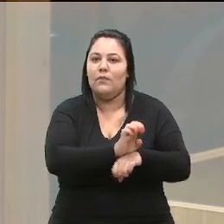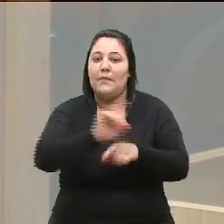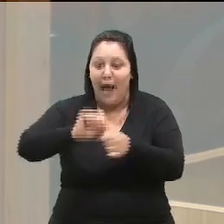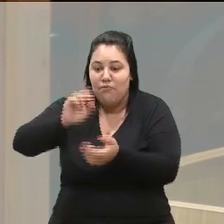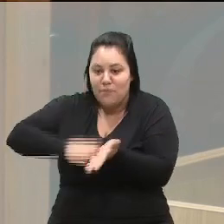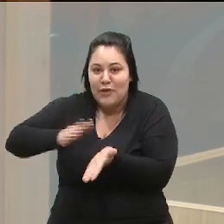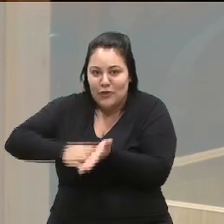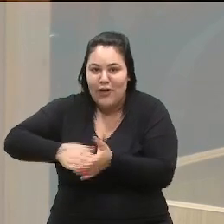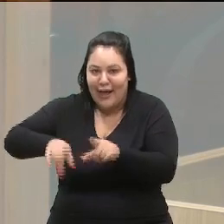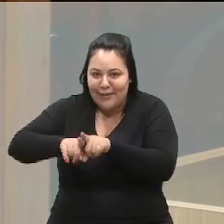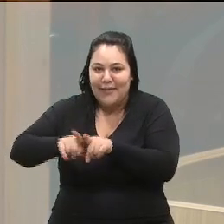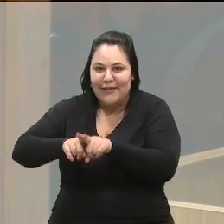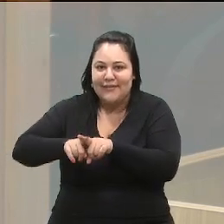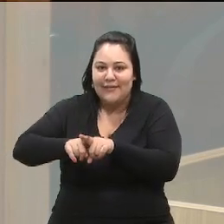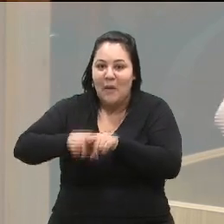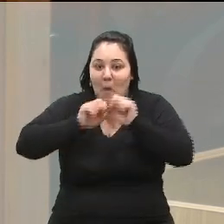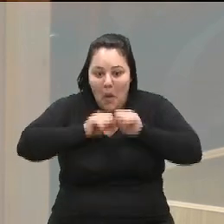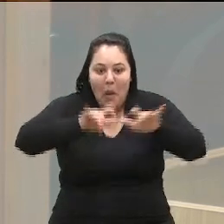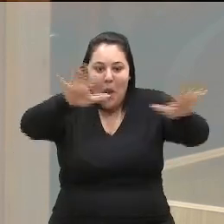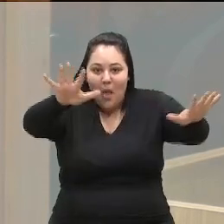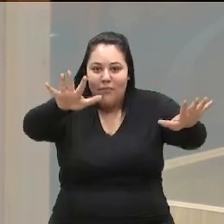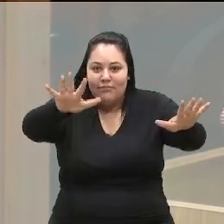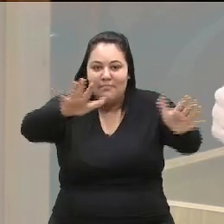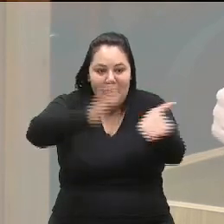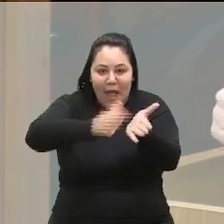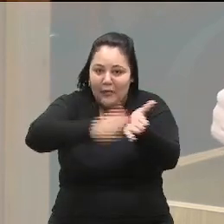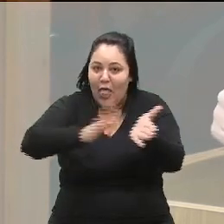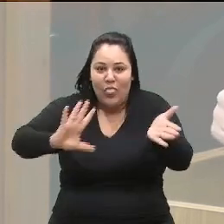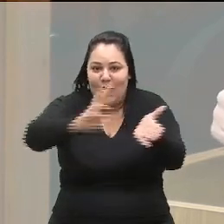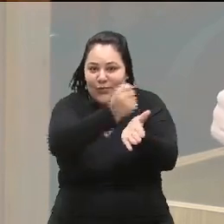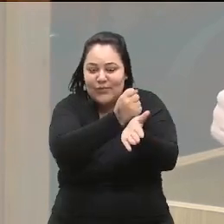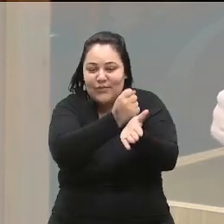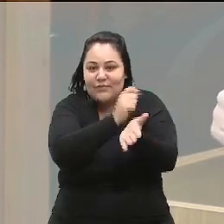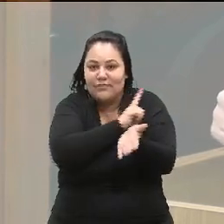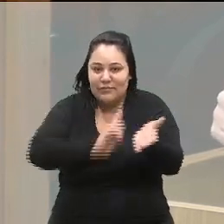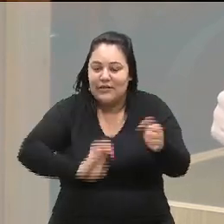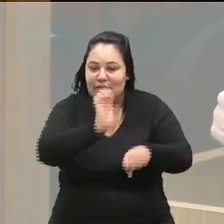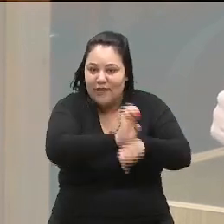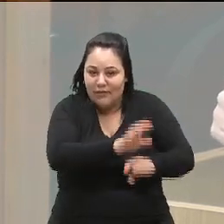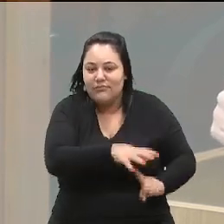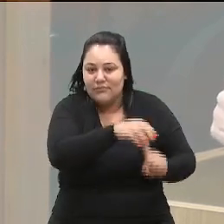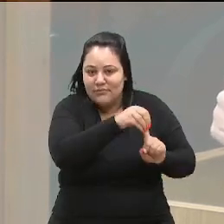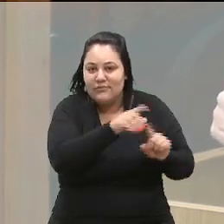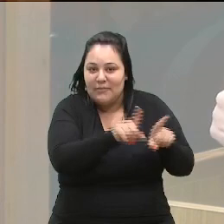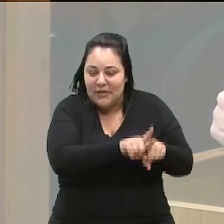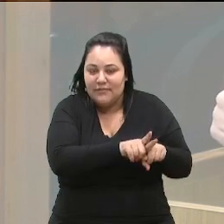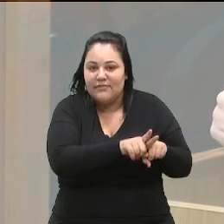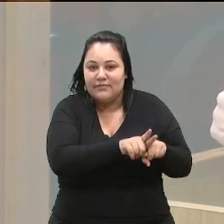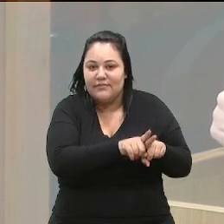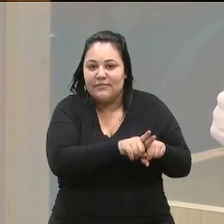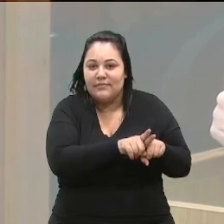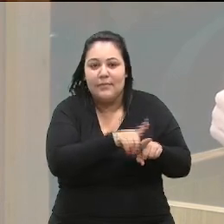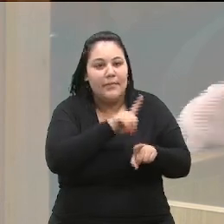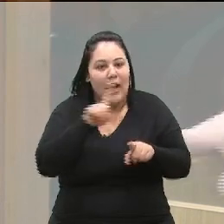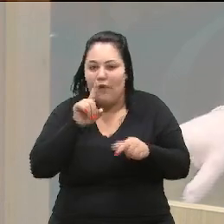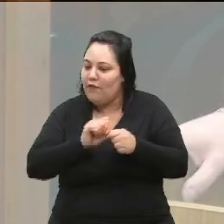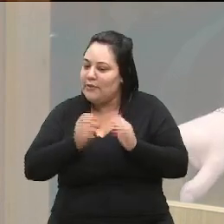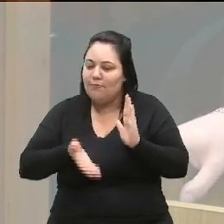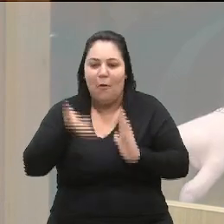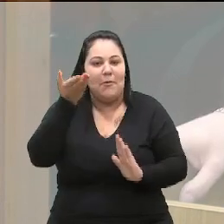reverber o nosso discurso aqui e pressionem o governo do estado para que não faça